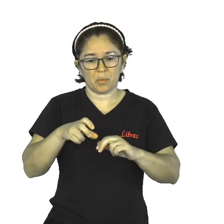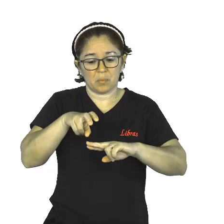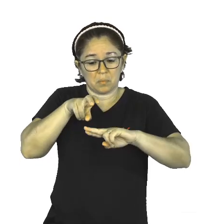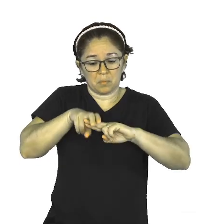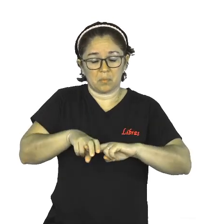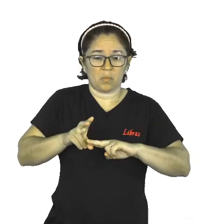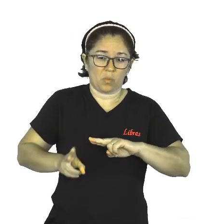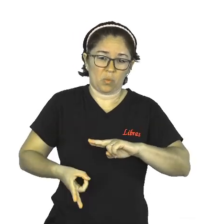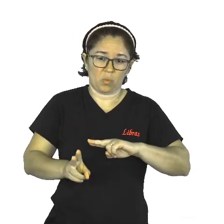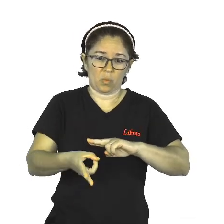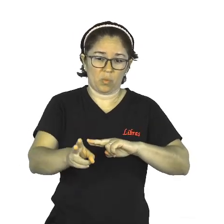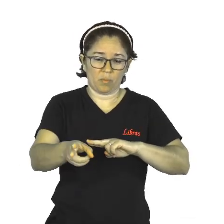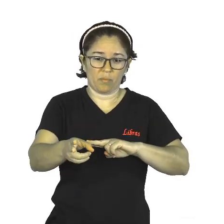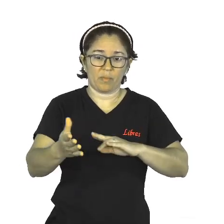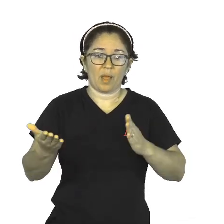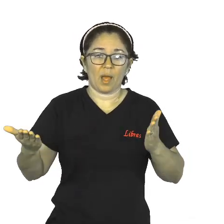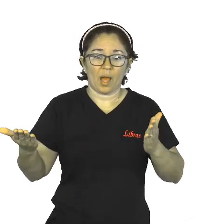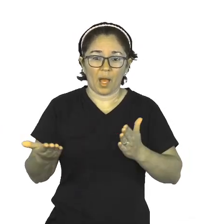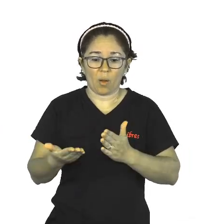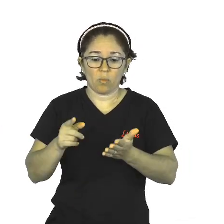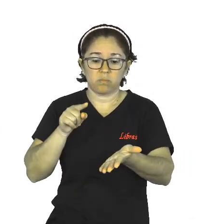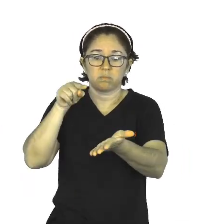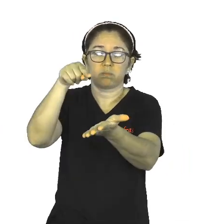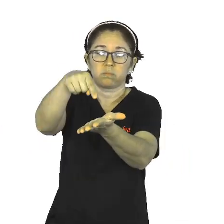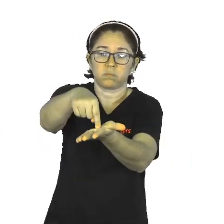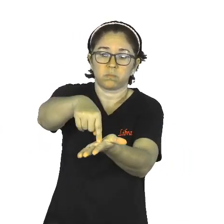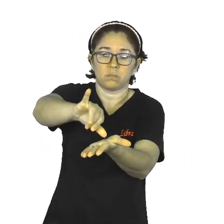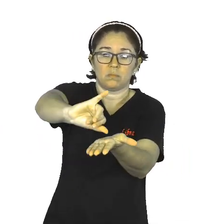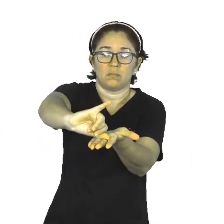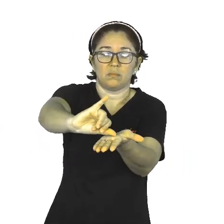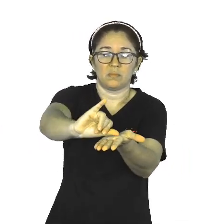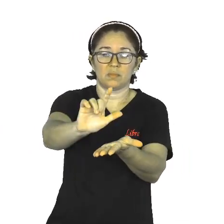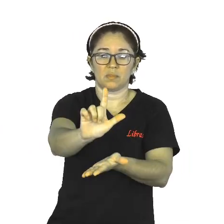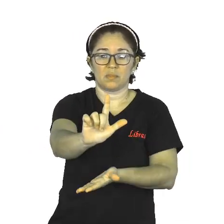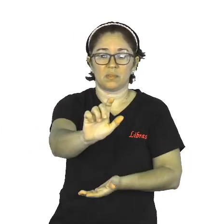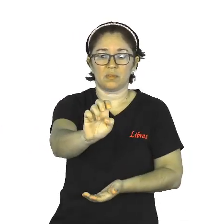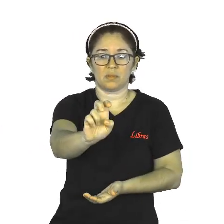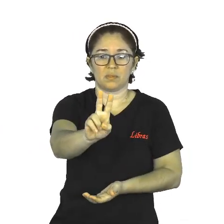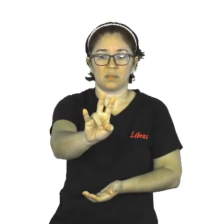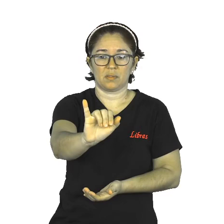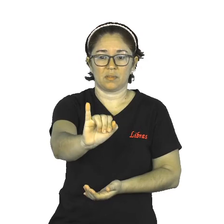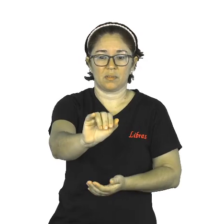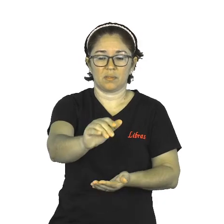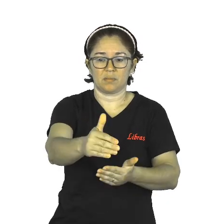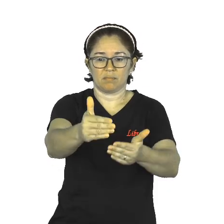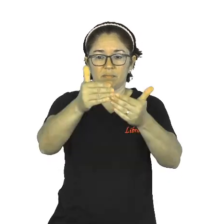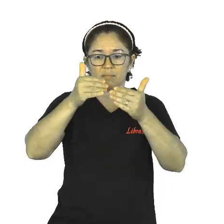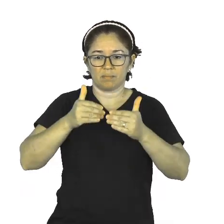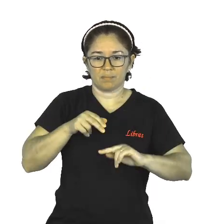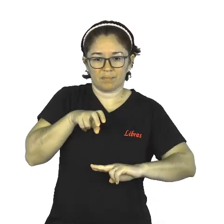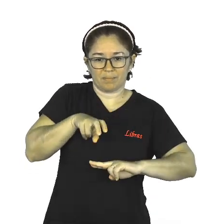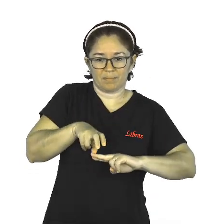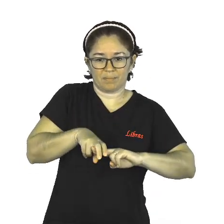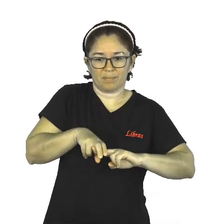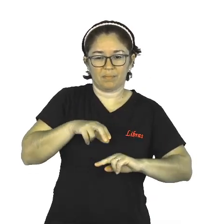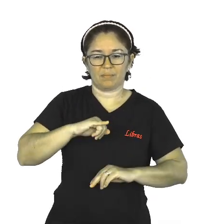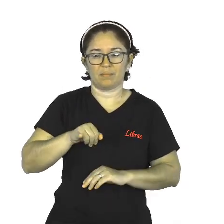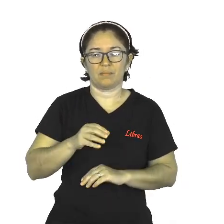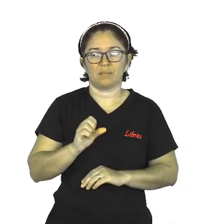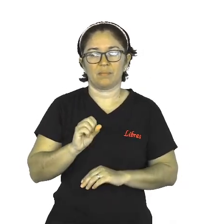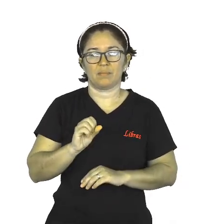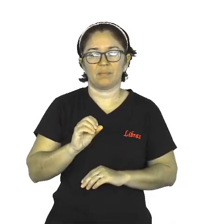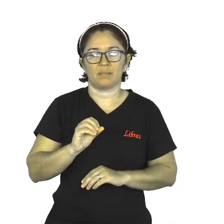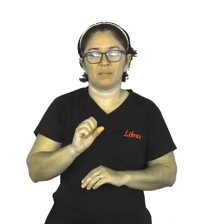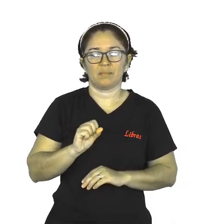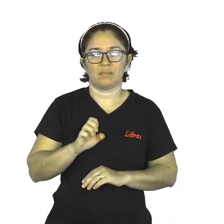que mudou foi o ponto de referência, que agora é o Levi. Tem mais? Onde